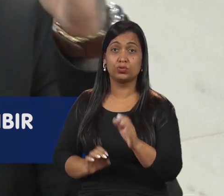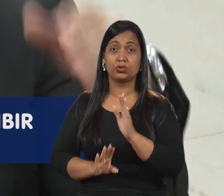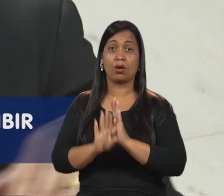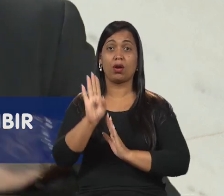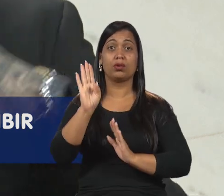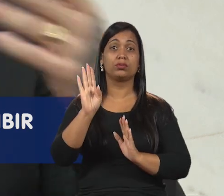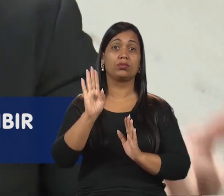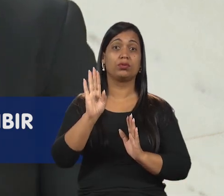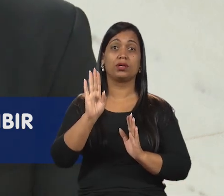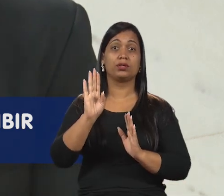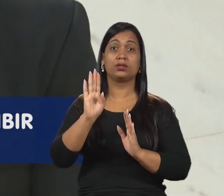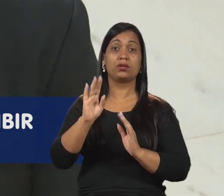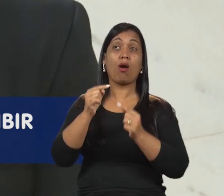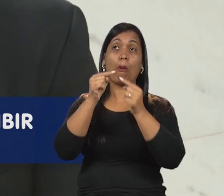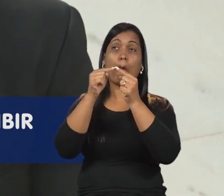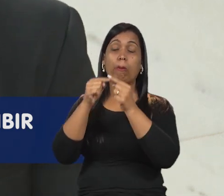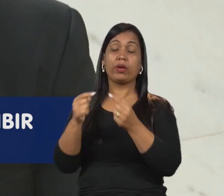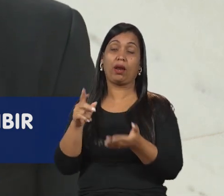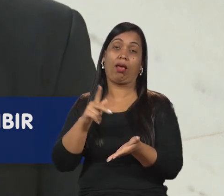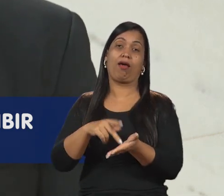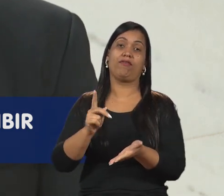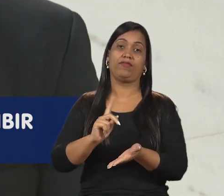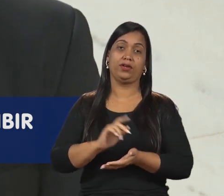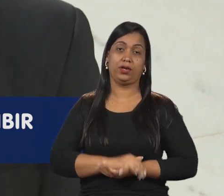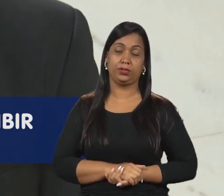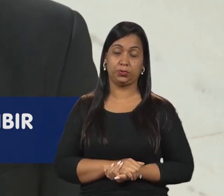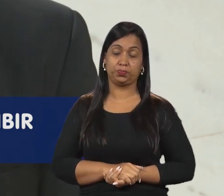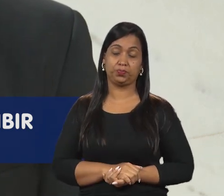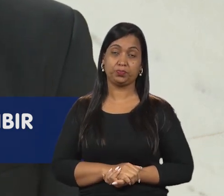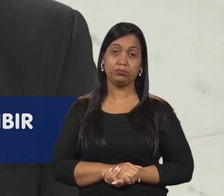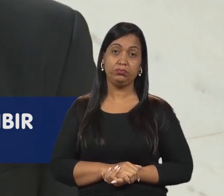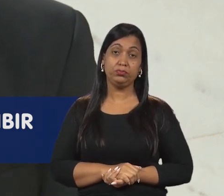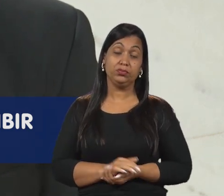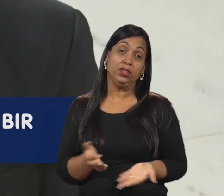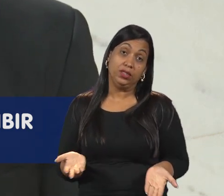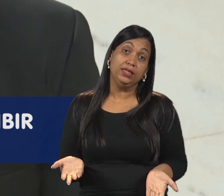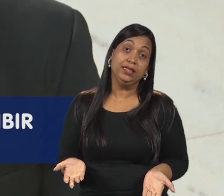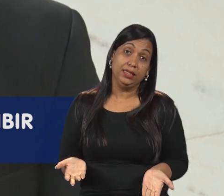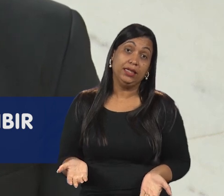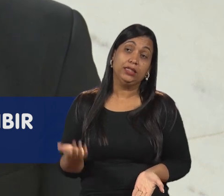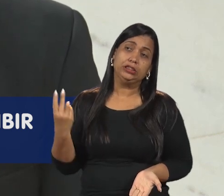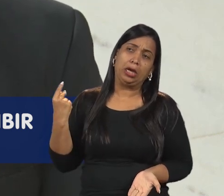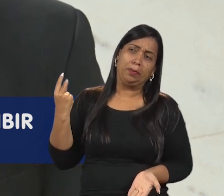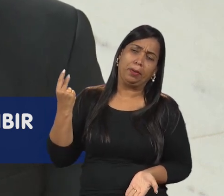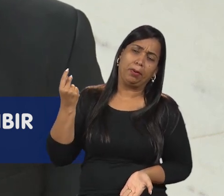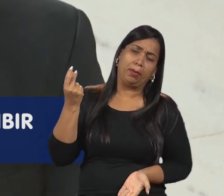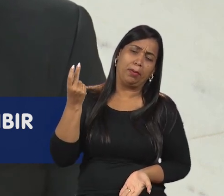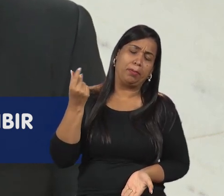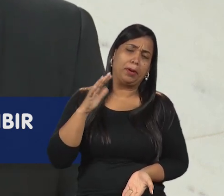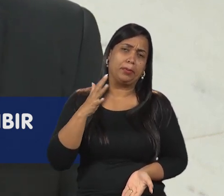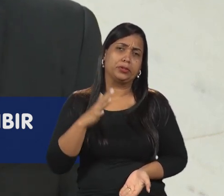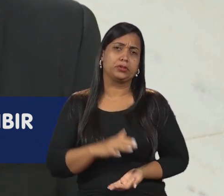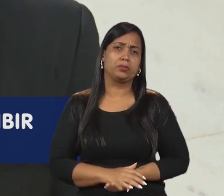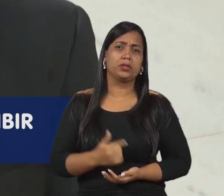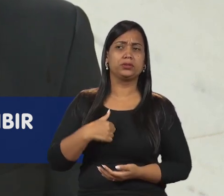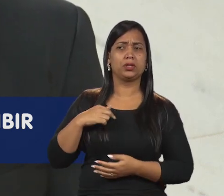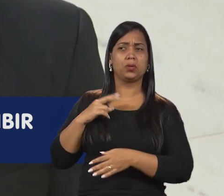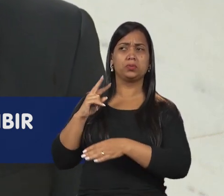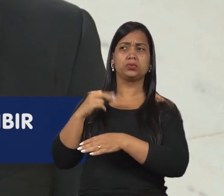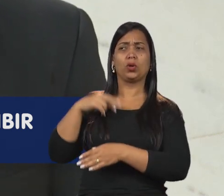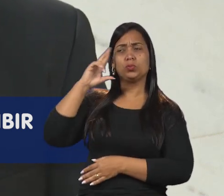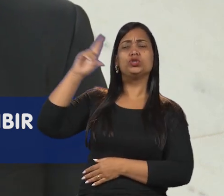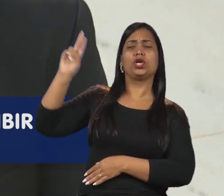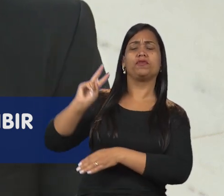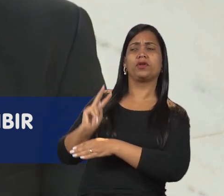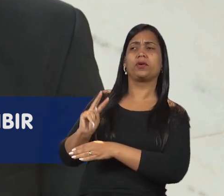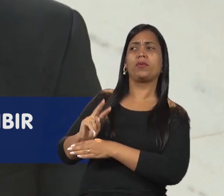verdade, eles já não condizem com a realidade. E isso vem há muito tempo, praticamente aí como subcomandante há 2 anos.